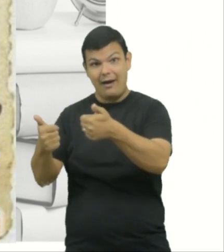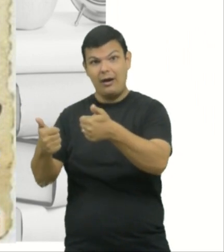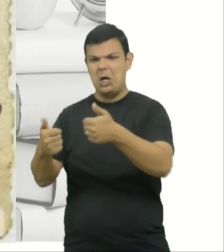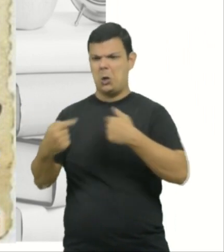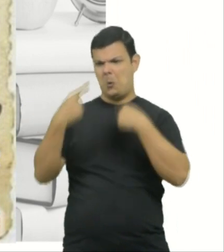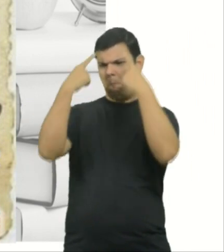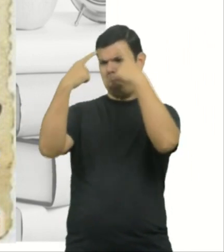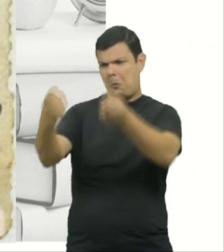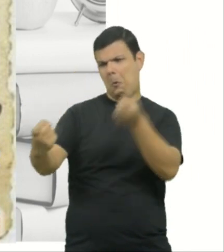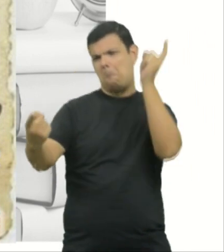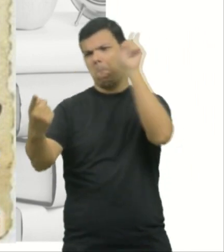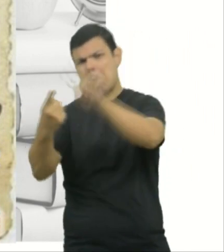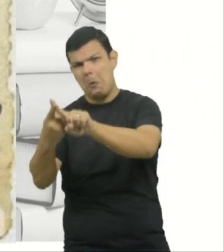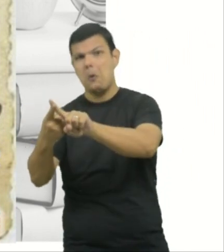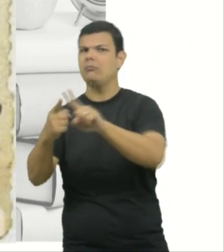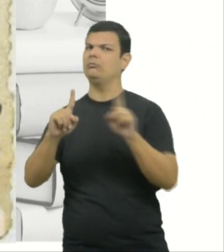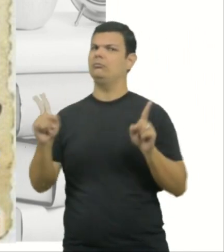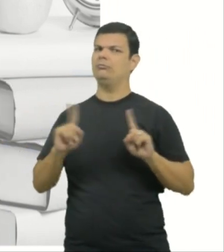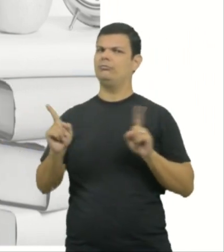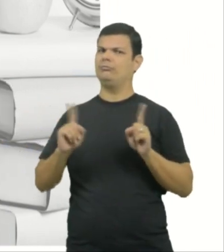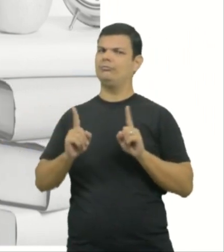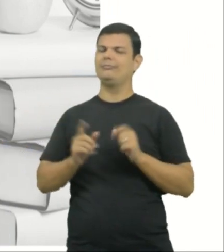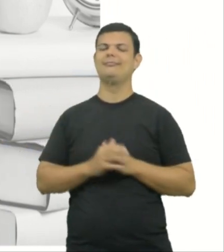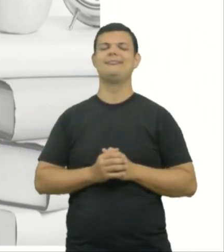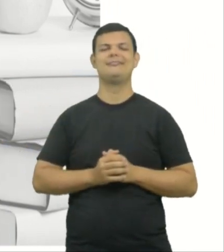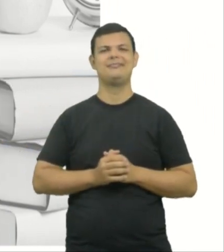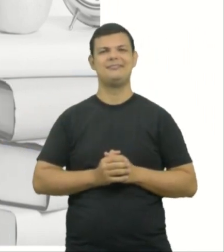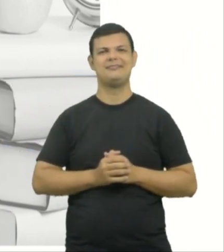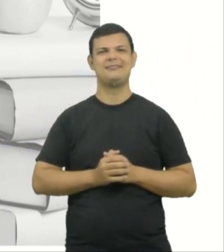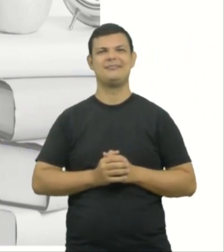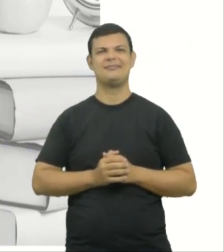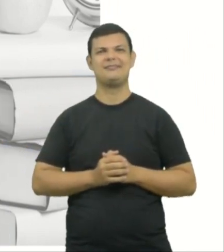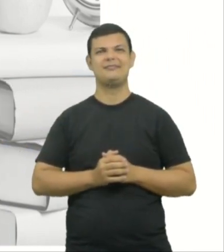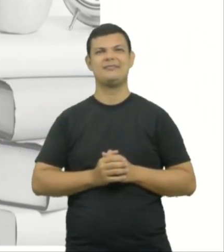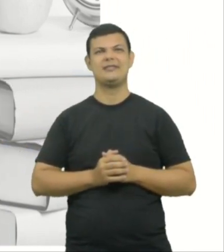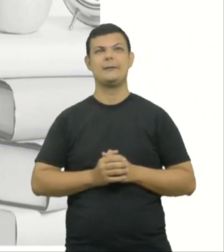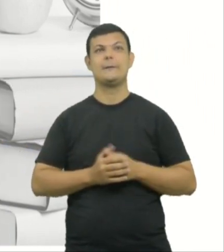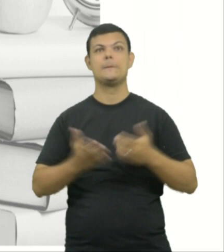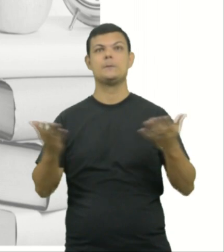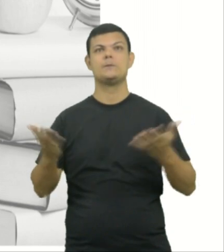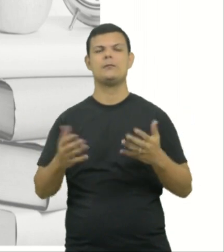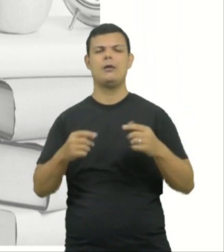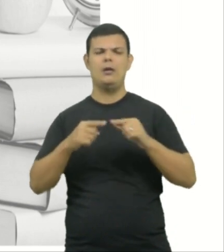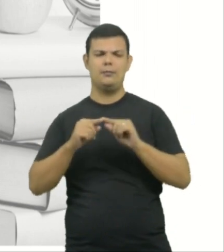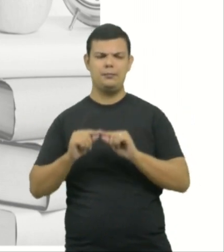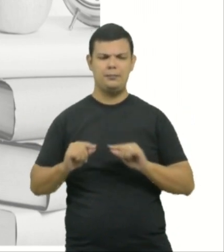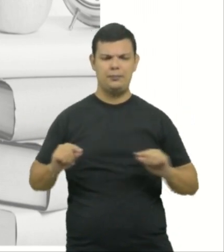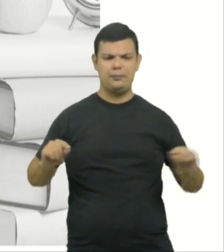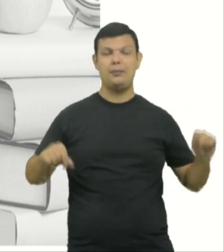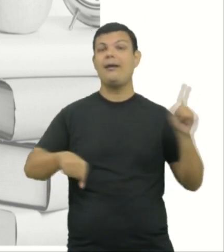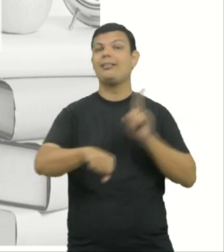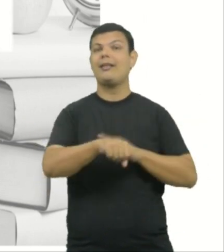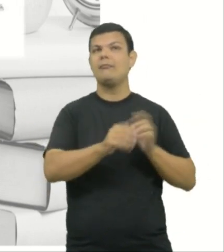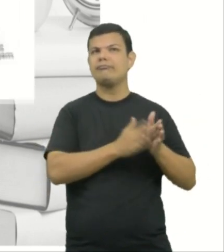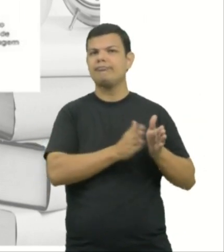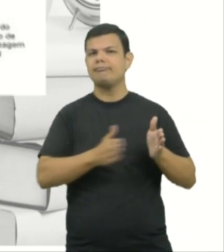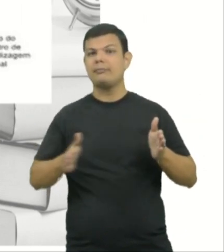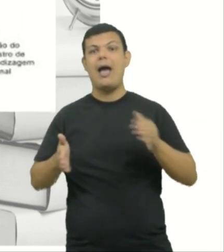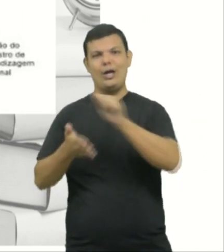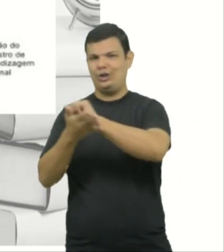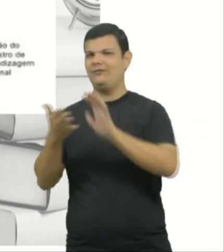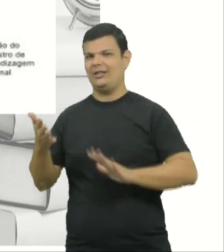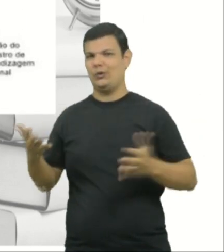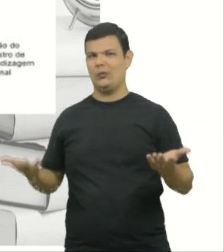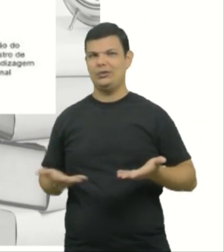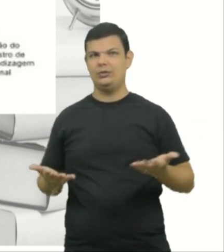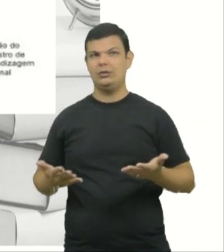outra violência. Tá certo? Vamos lá. Agora nós vamos à nossa linha do tempo, que é a nossa atividade de hoje.